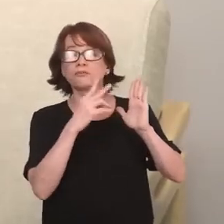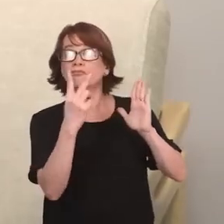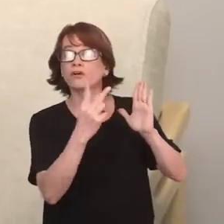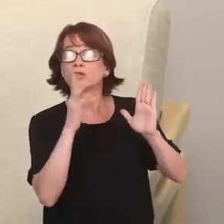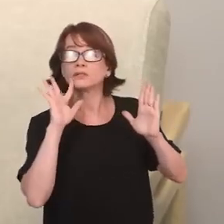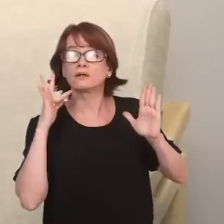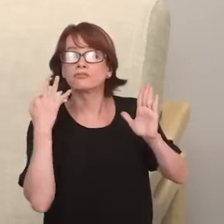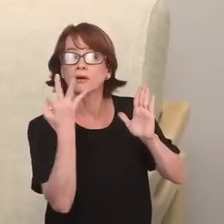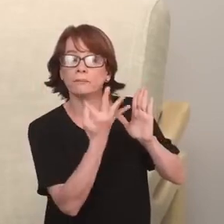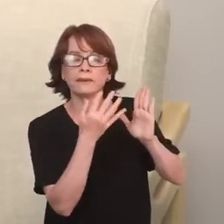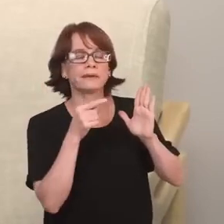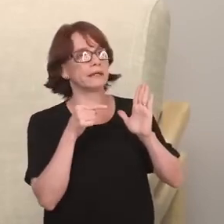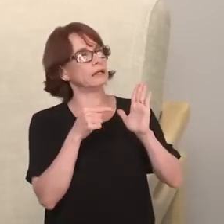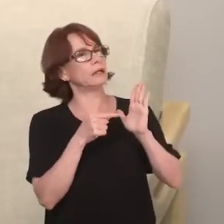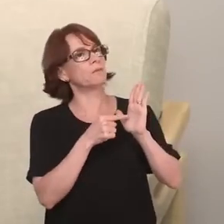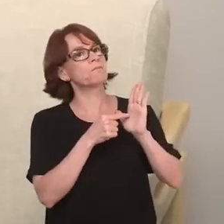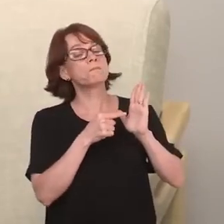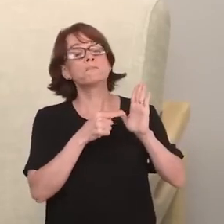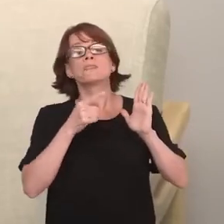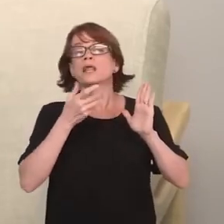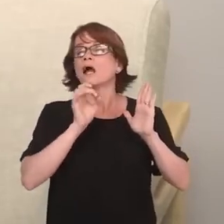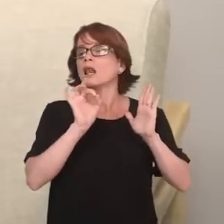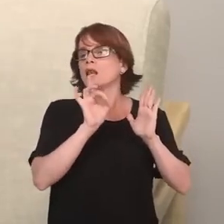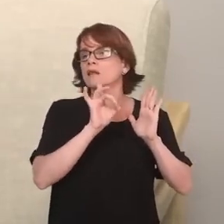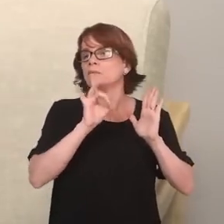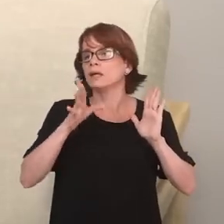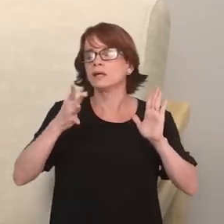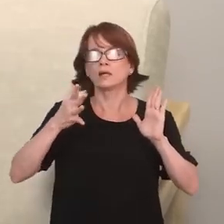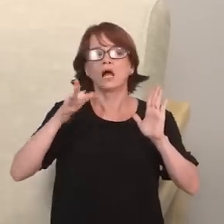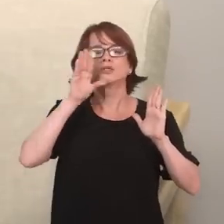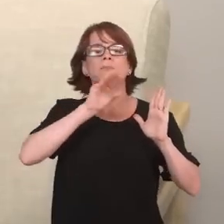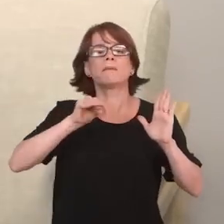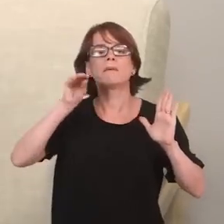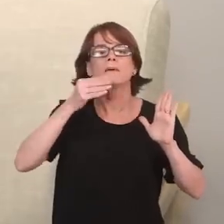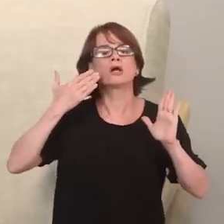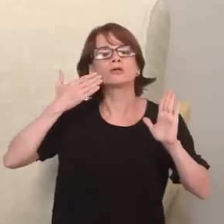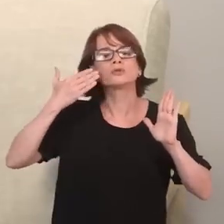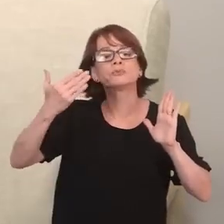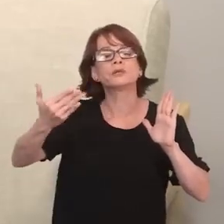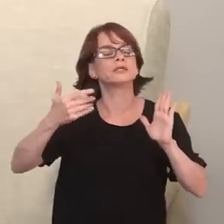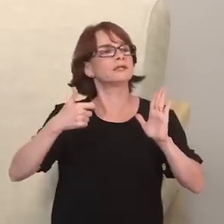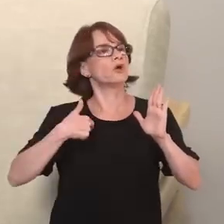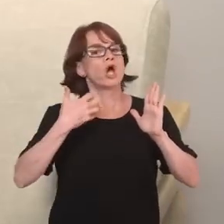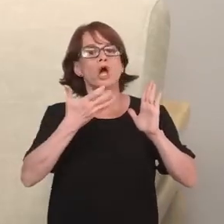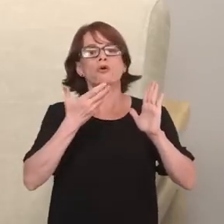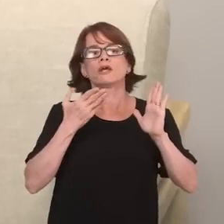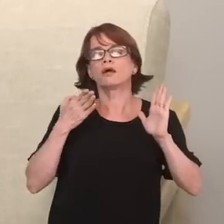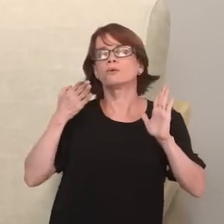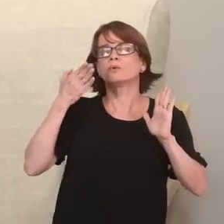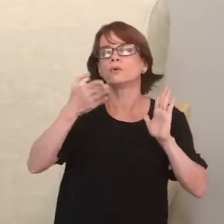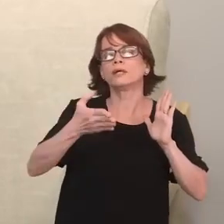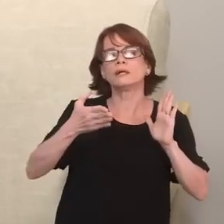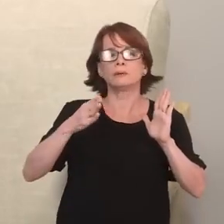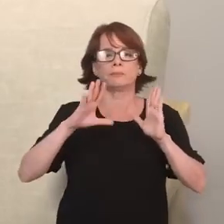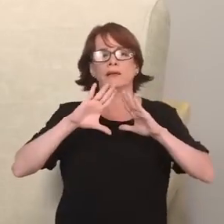família, né? Eu quero liberdade de expressão, eu quero poder ir para a minha igreja,